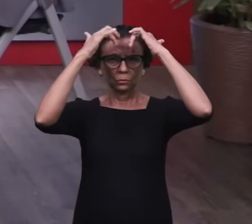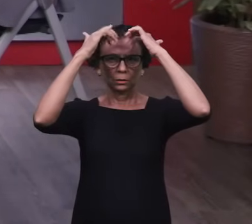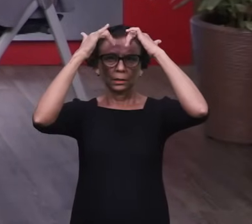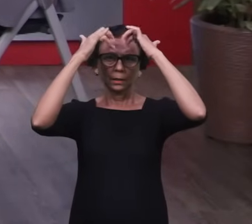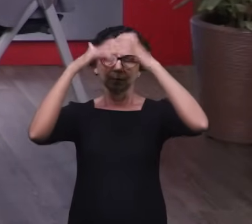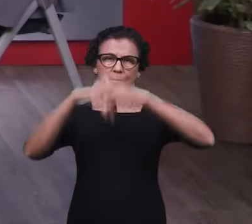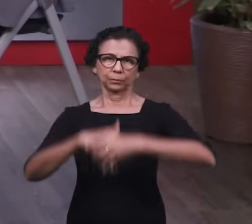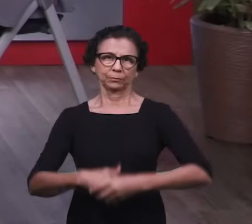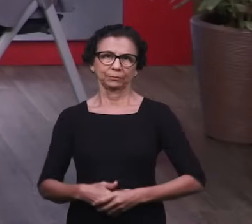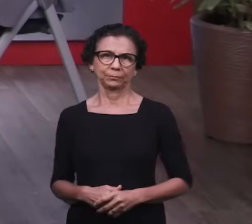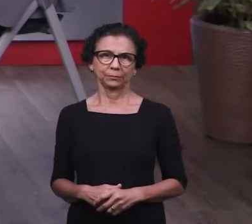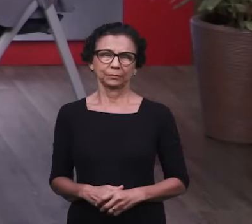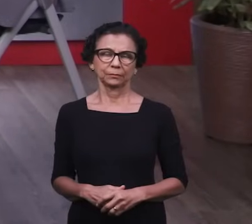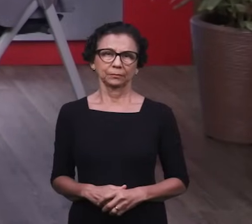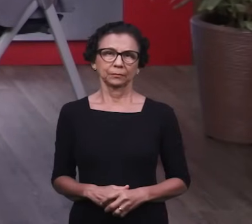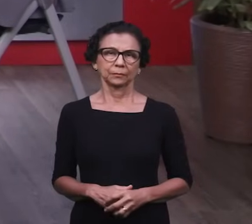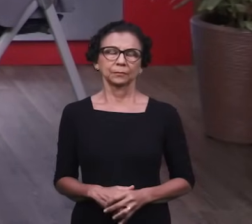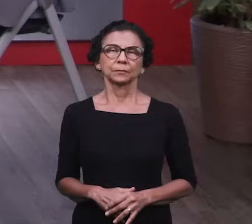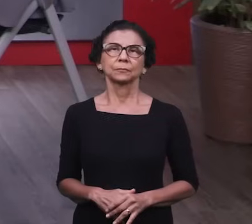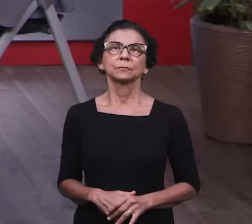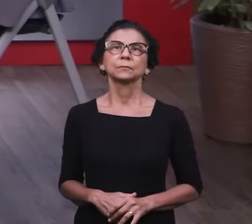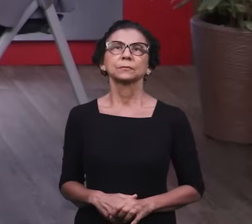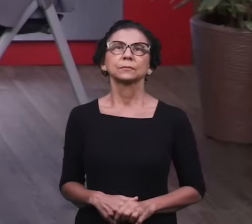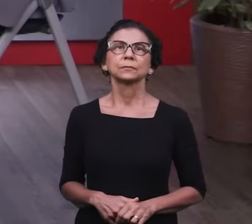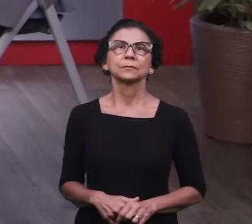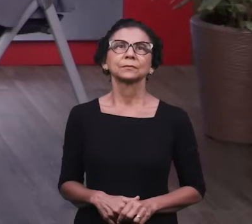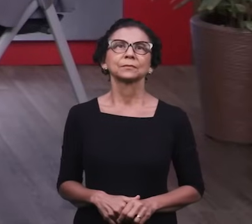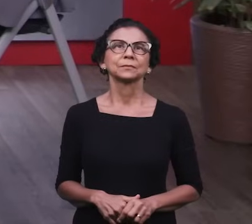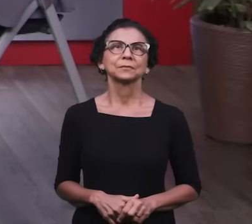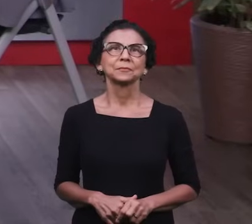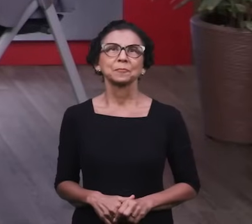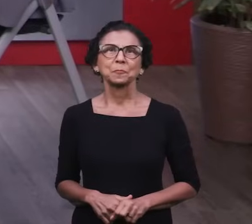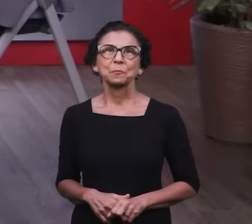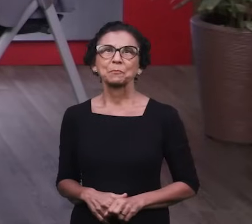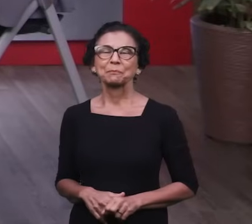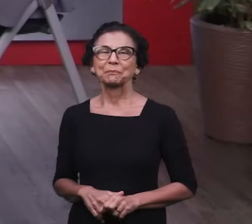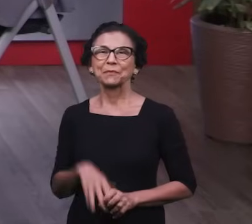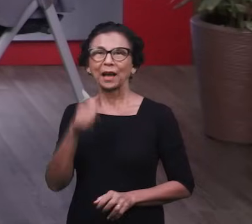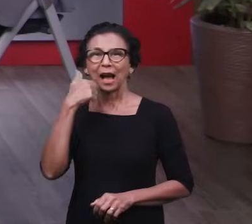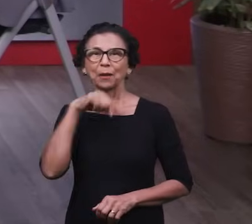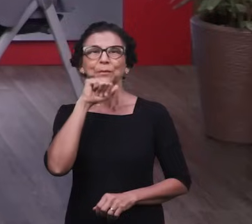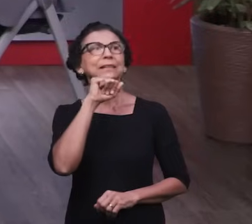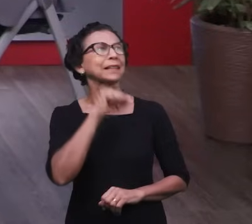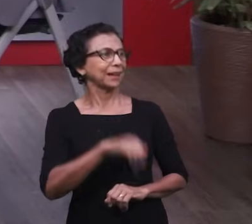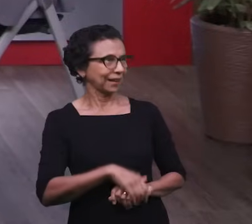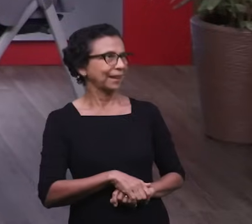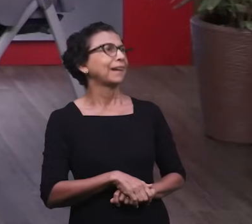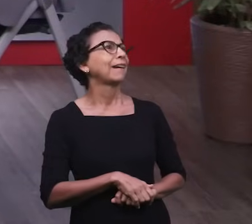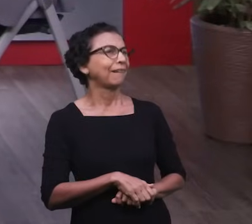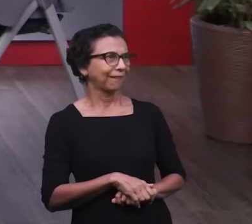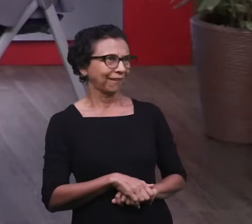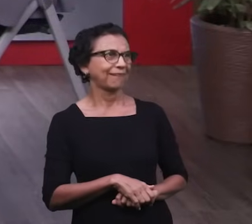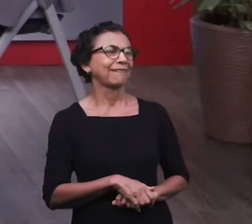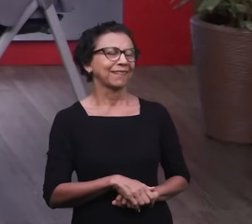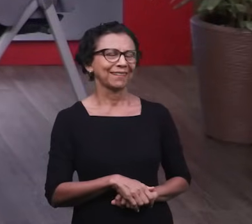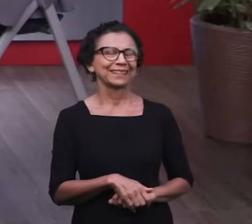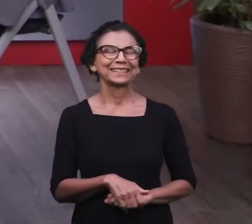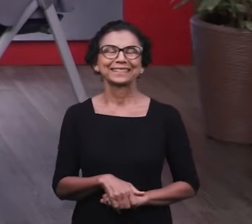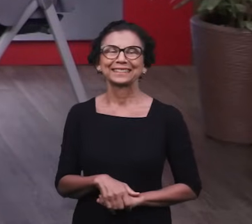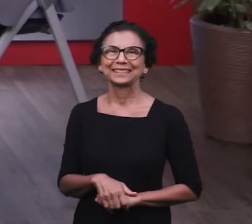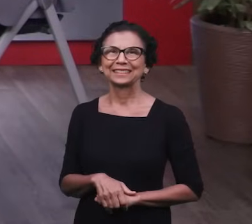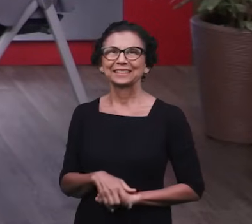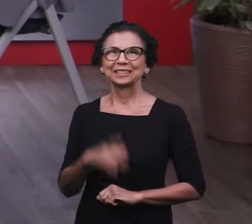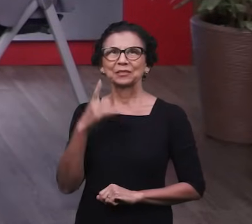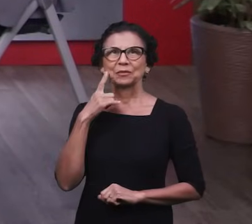vendo, senhora, você está falando, né? Tatiana está ali confirmando, né? Daqui a pouquinho nós vamos ver um depoimento